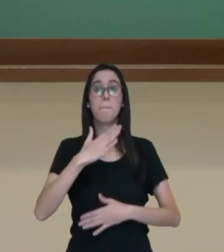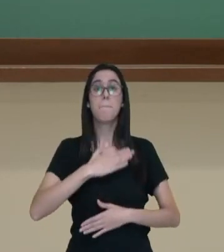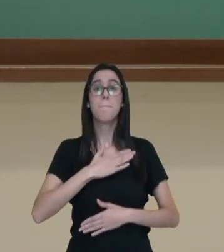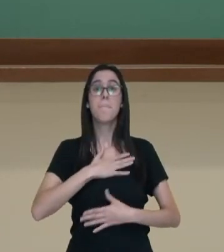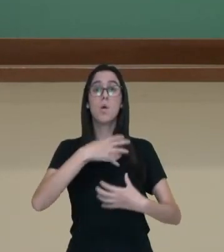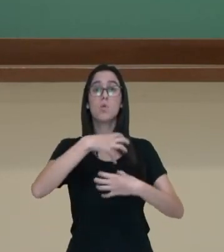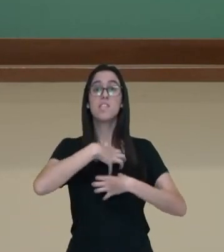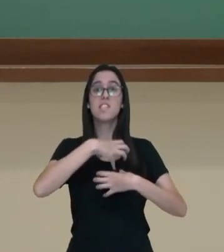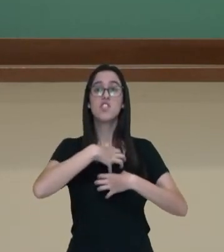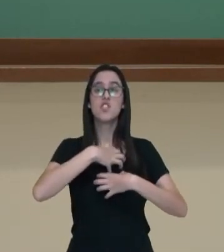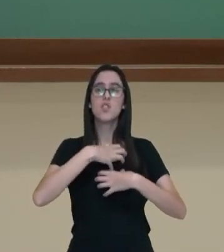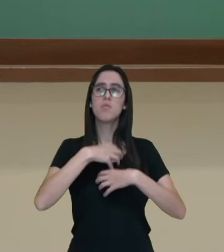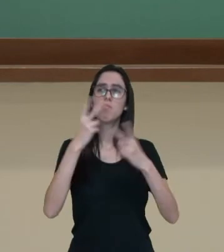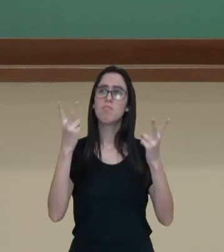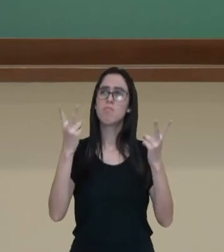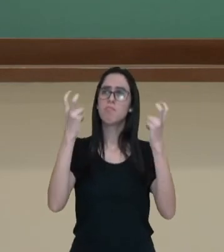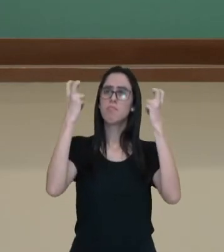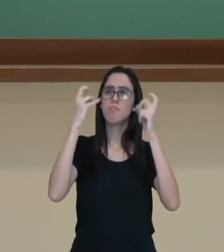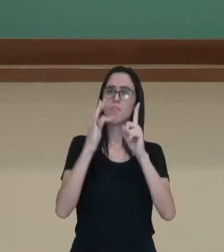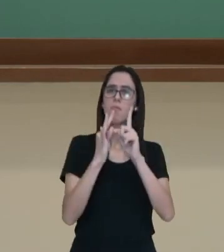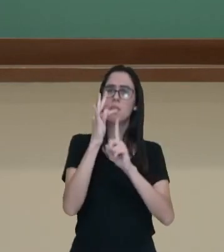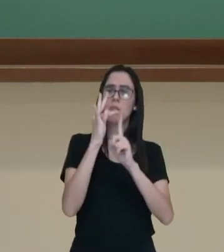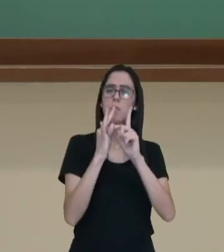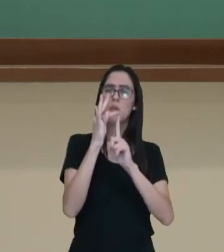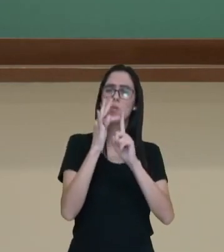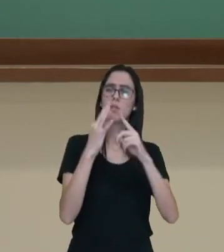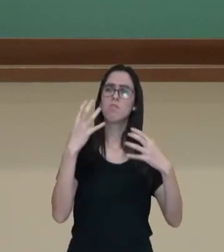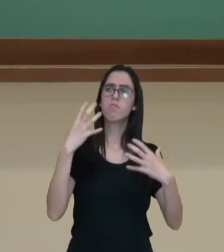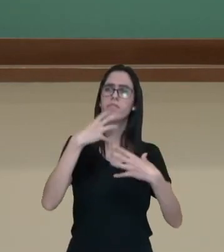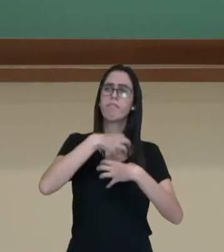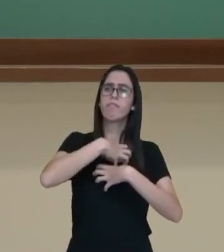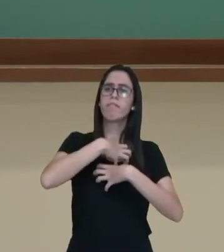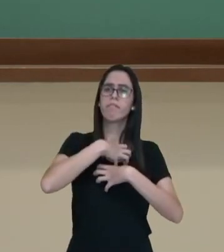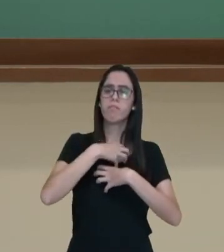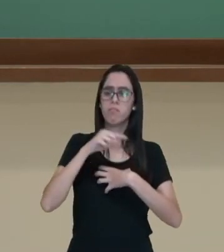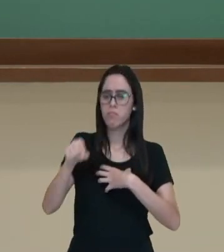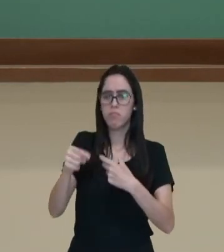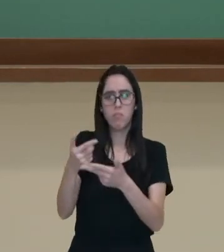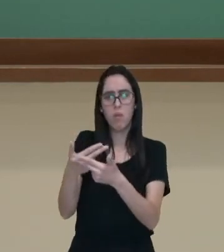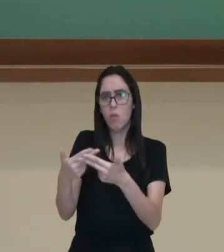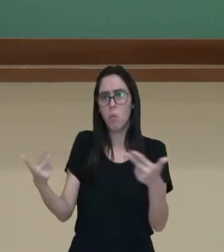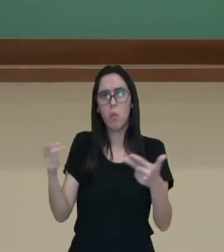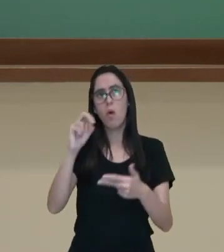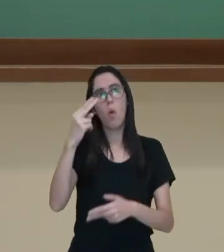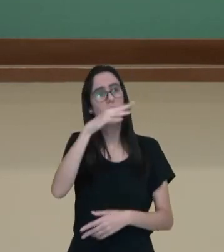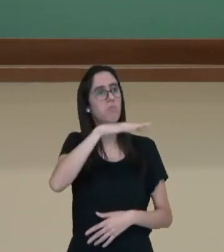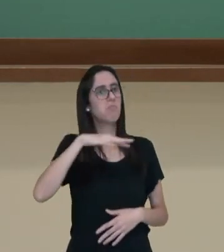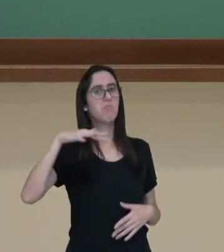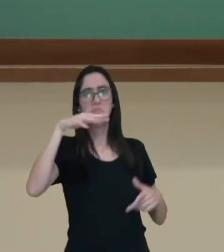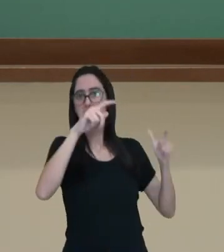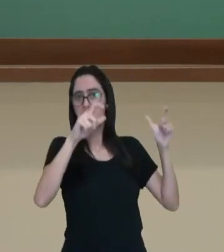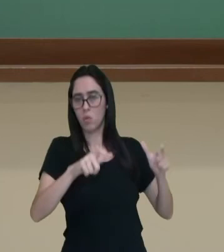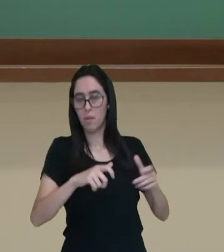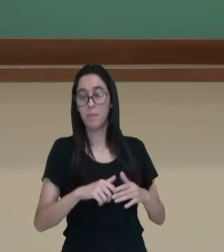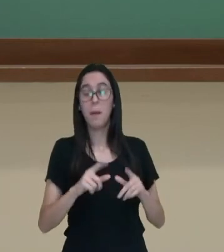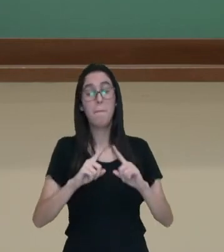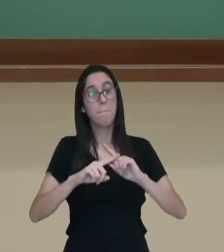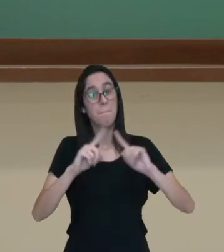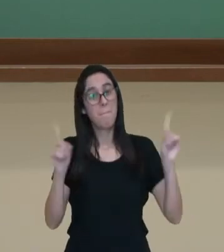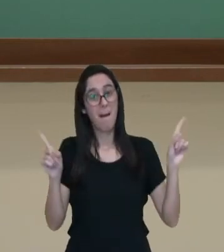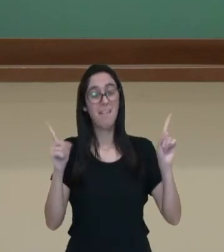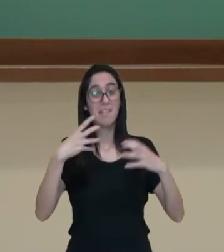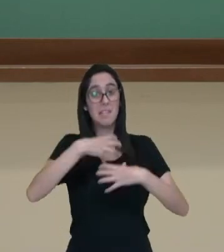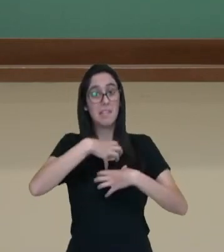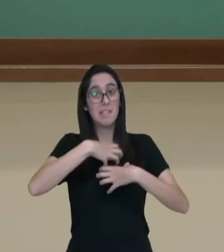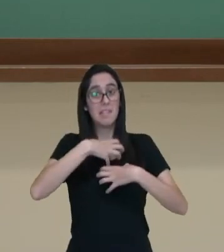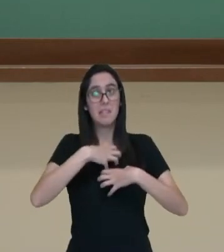para mensurar a temperatura de um corpo ou a temperatura do ambiente. Só que a sensação térmica, pessoal, é